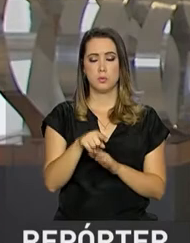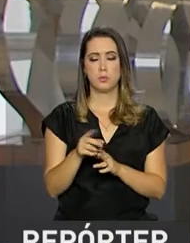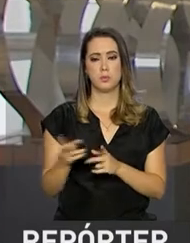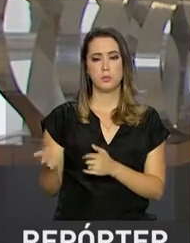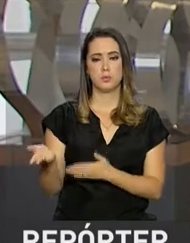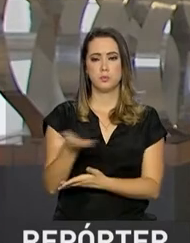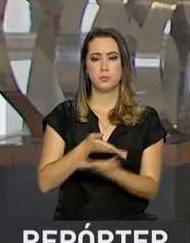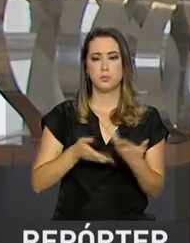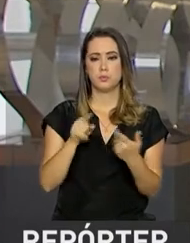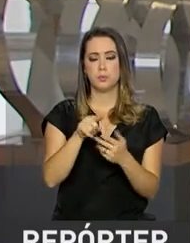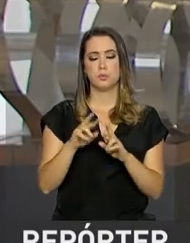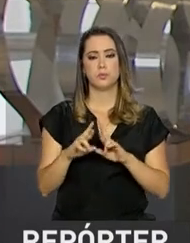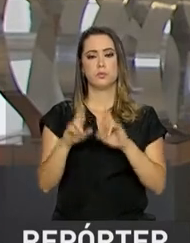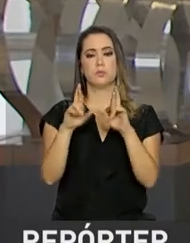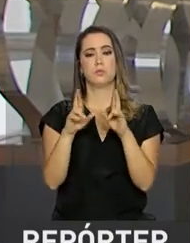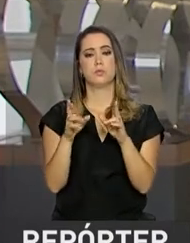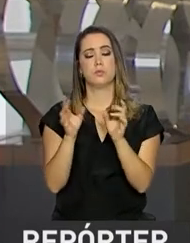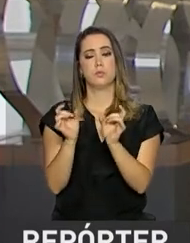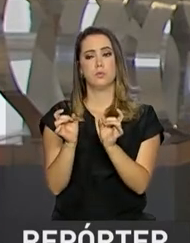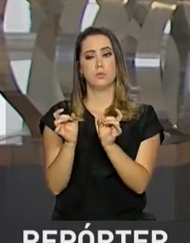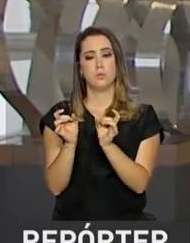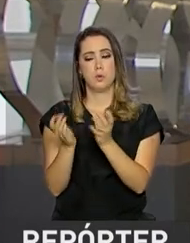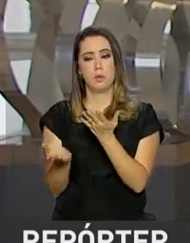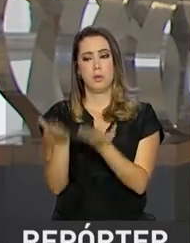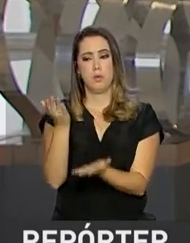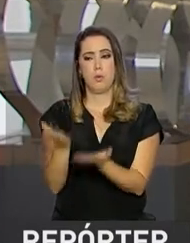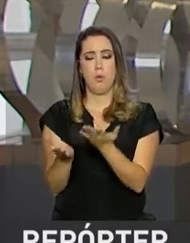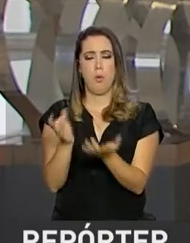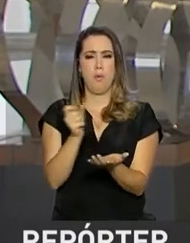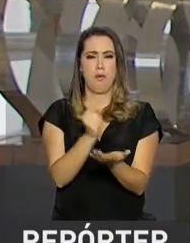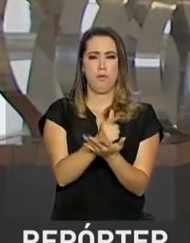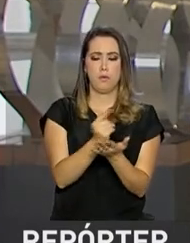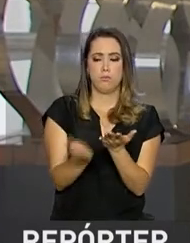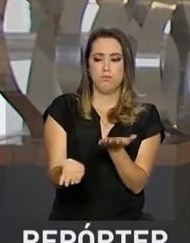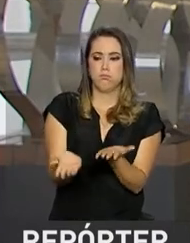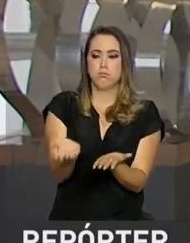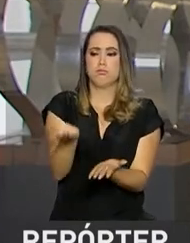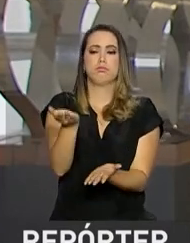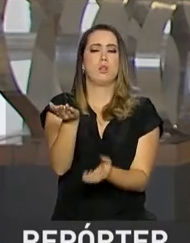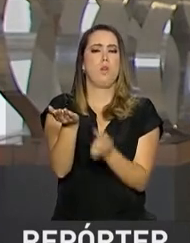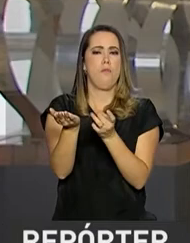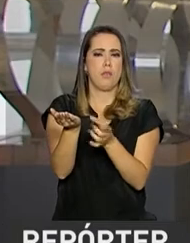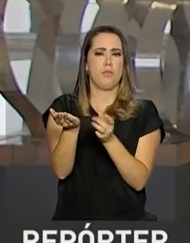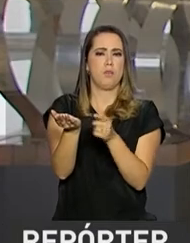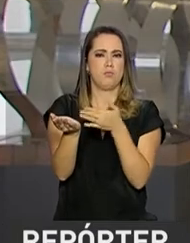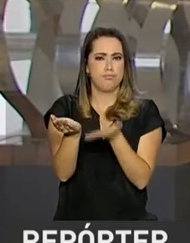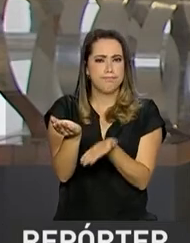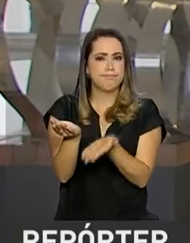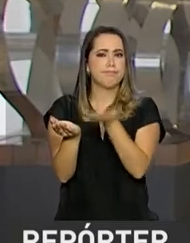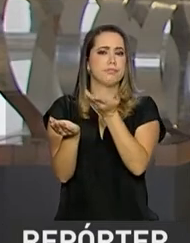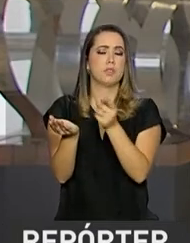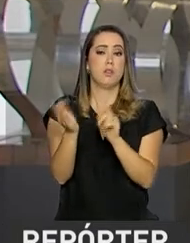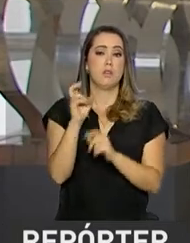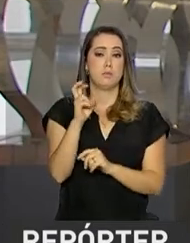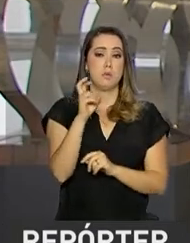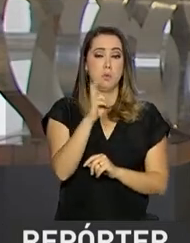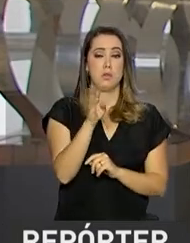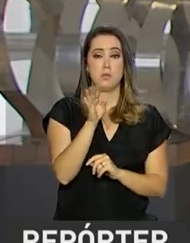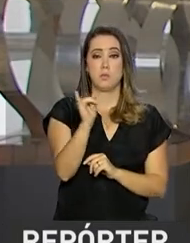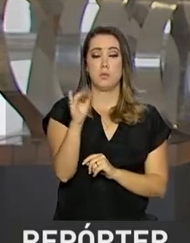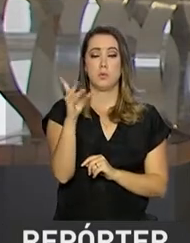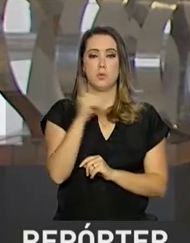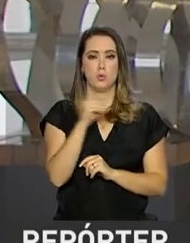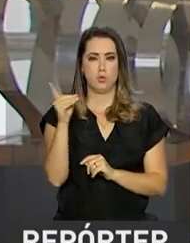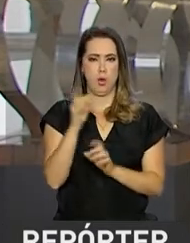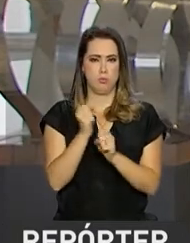que a balança comercial brasileira vai ficar no azul vai ter um saldo positivo de 55 bilhões de dólares o